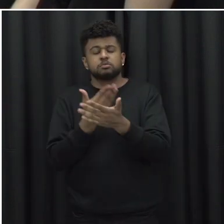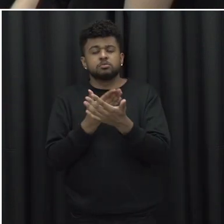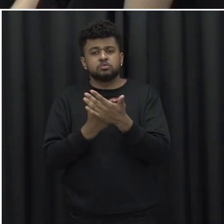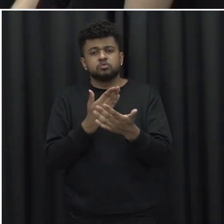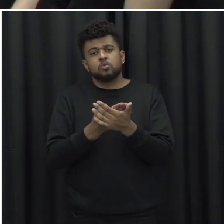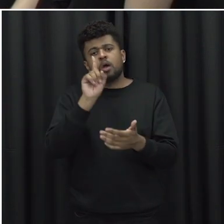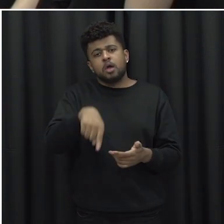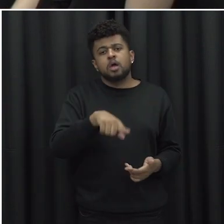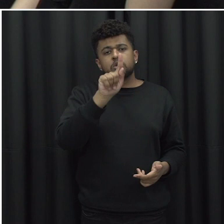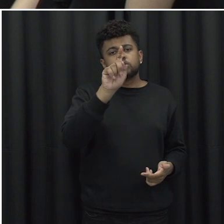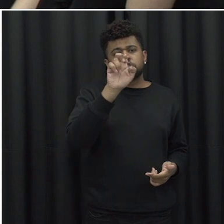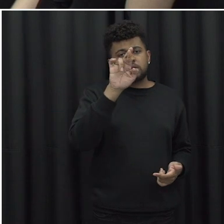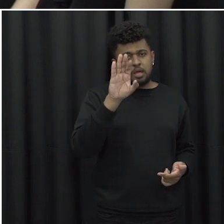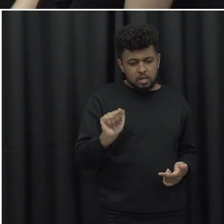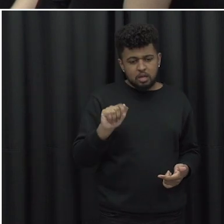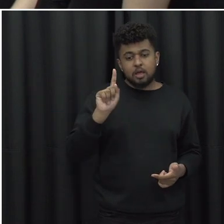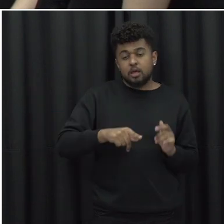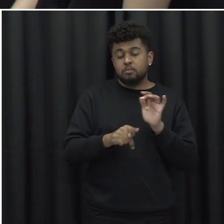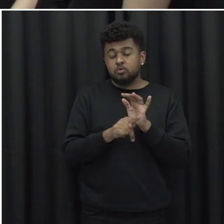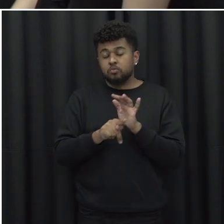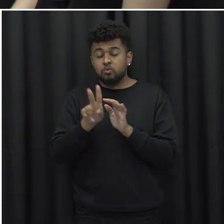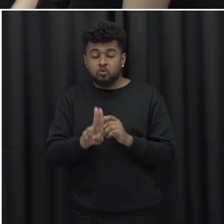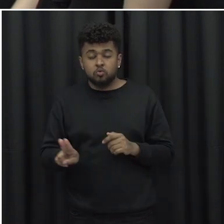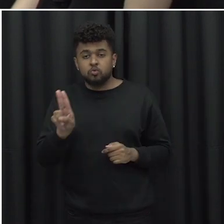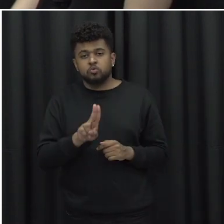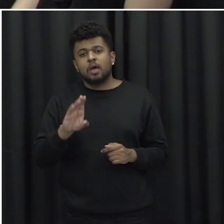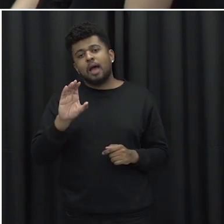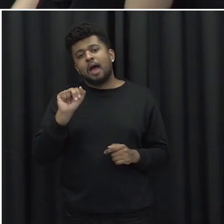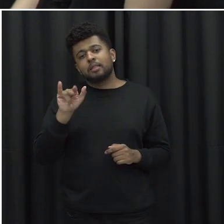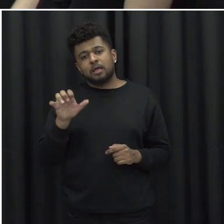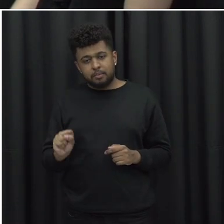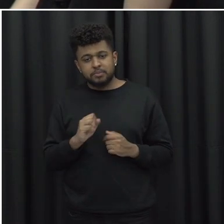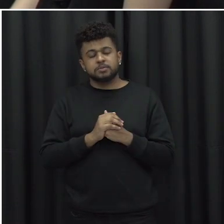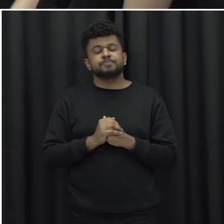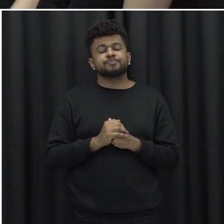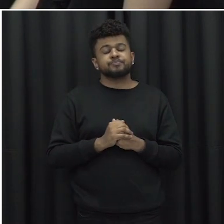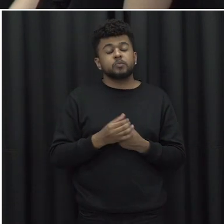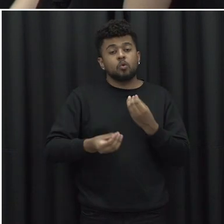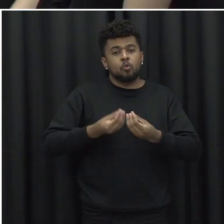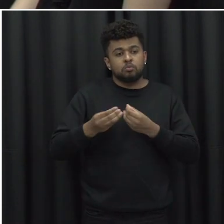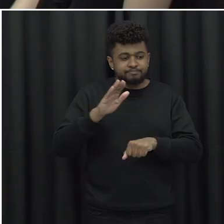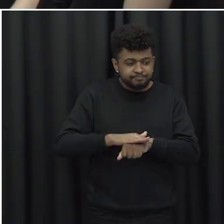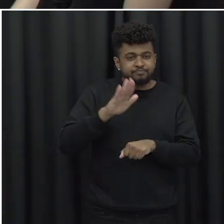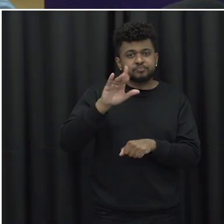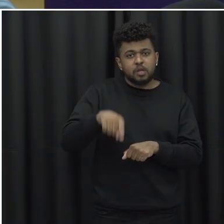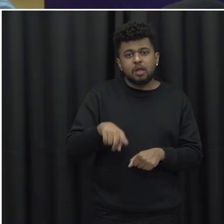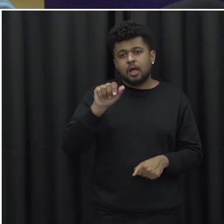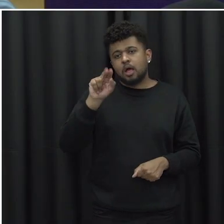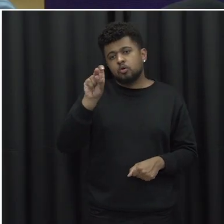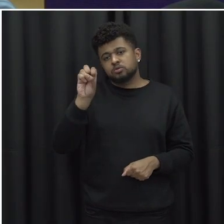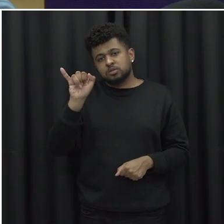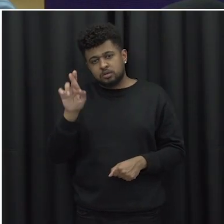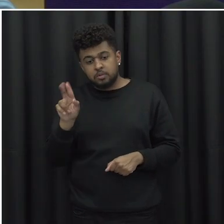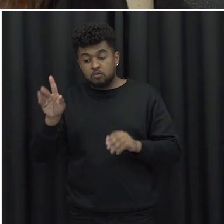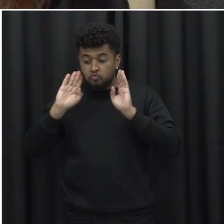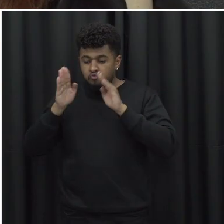de forma genérica, são demências com uso de cannabis. E como a mais prevalente é o